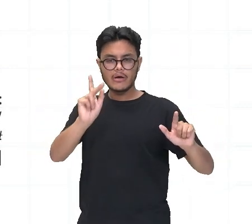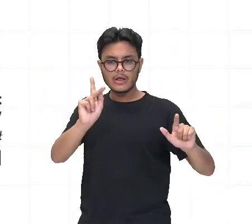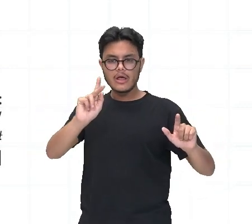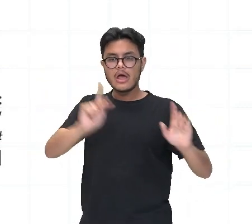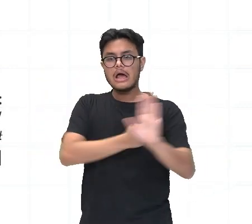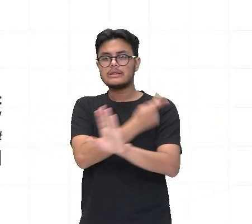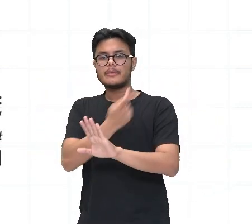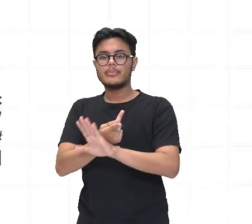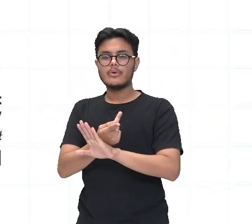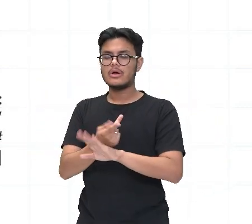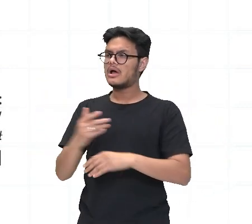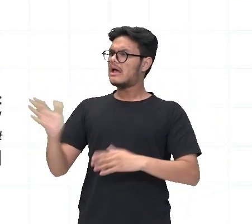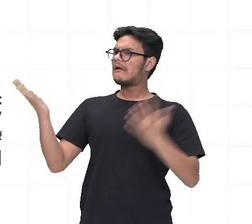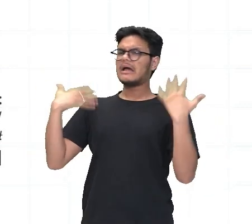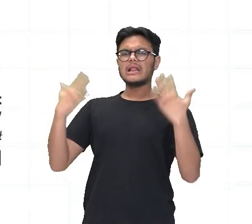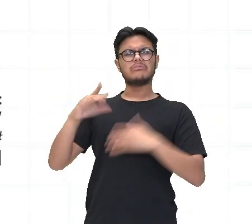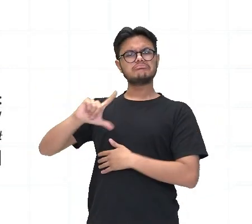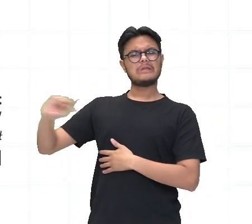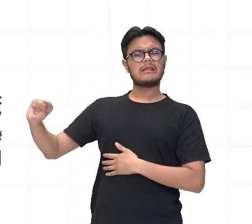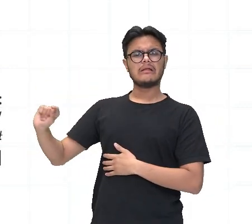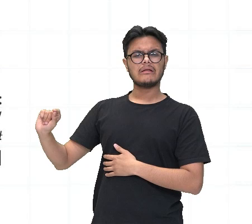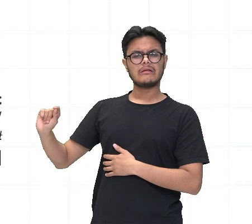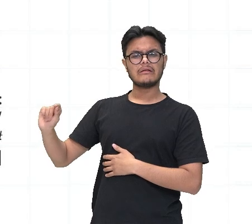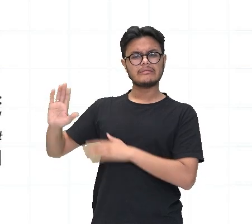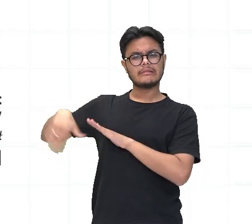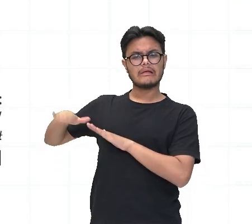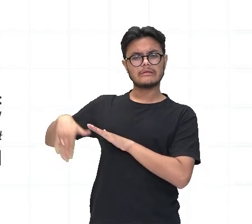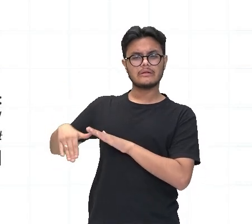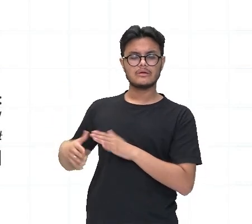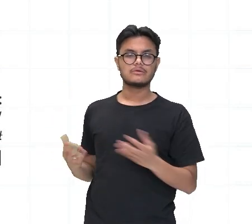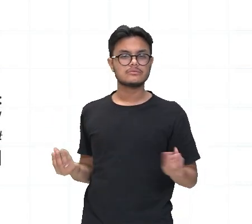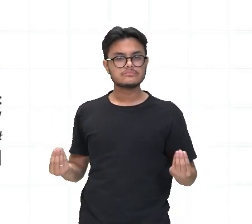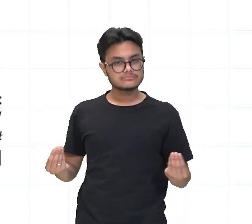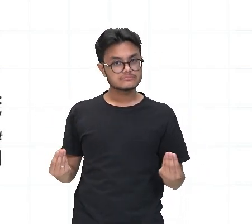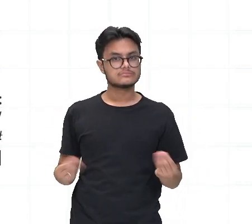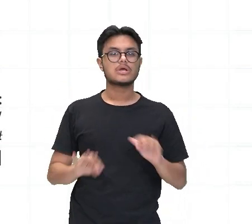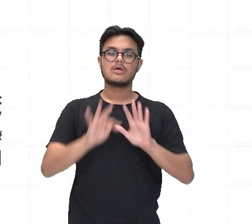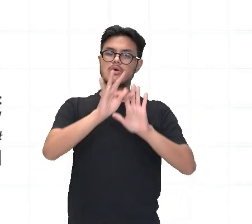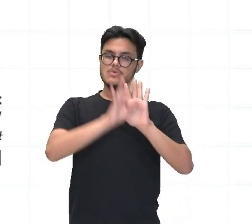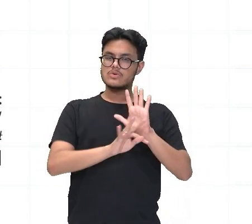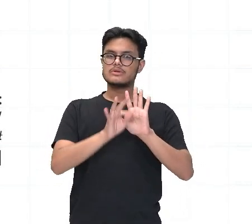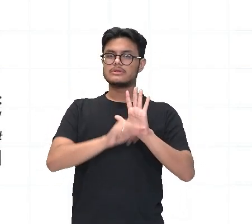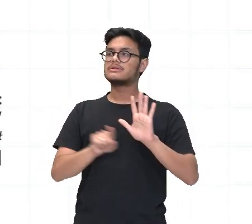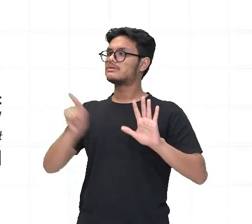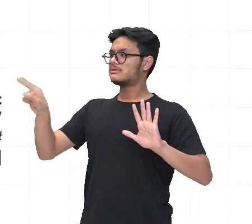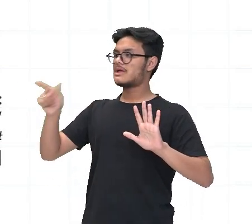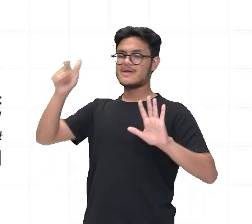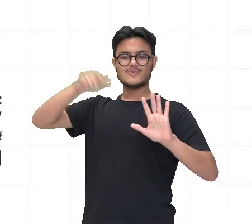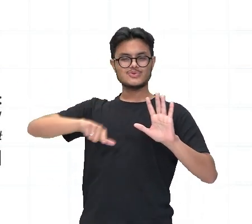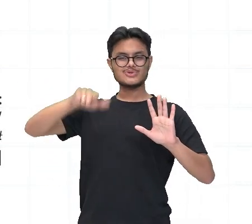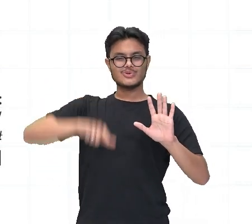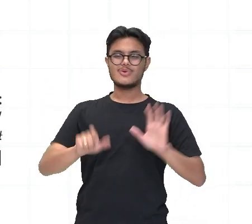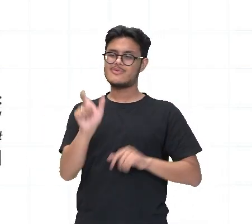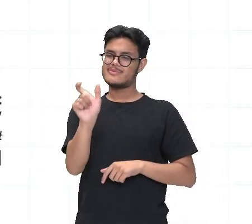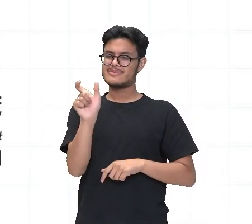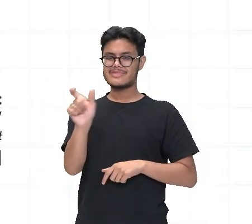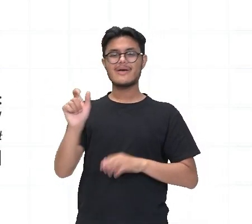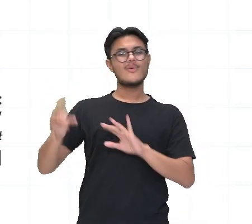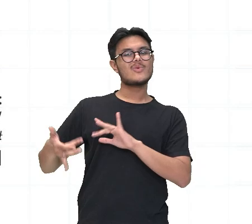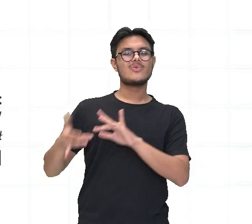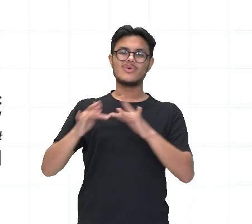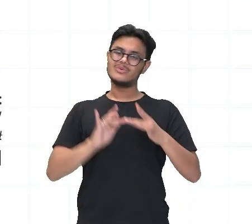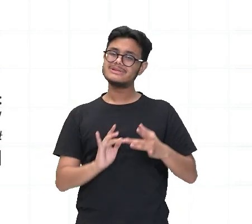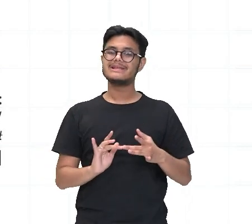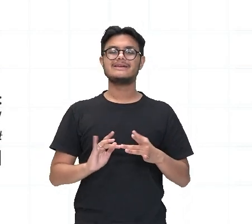estava comendo? Então, nota que falta também nesse texto, para além da questão das repetições, falta aí esse